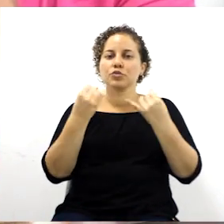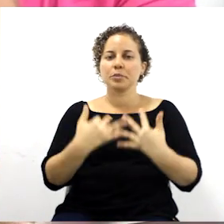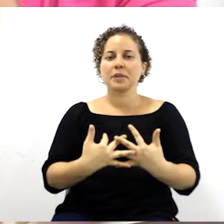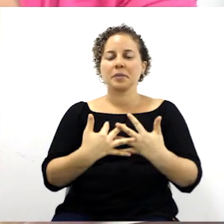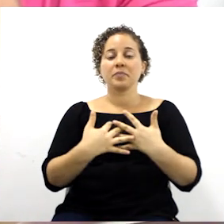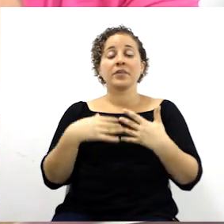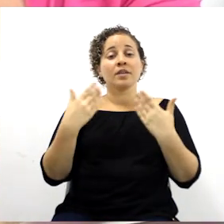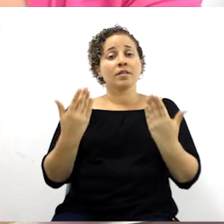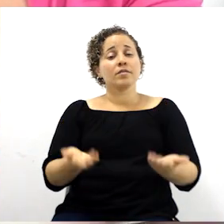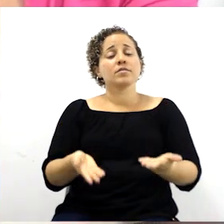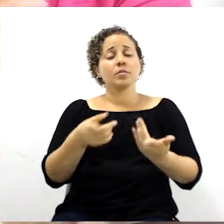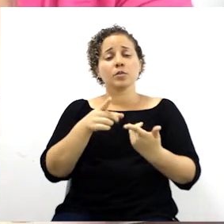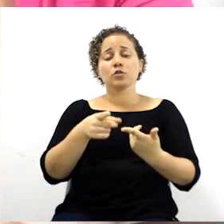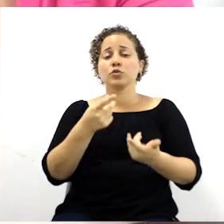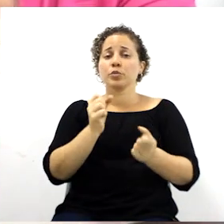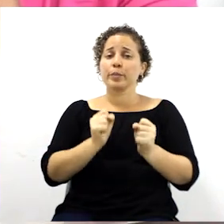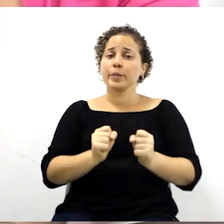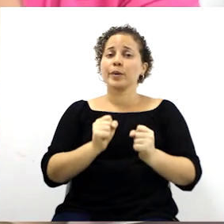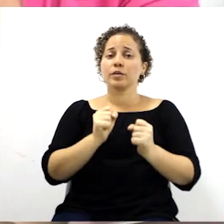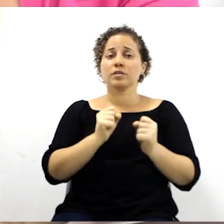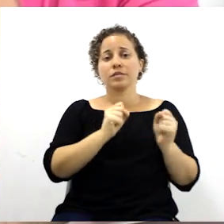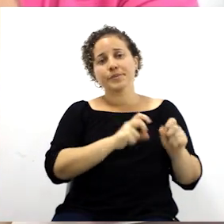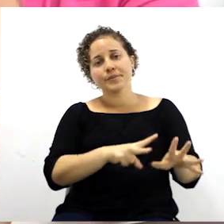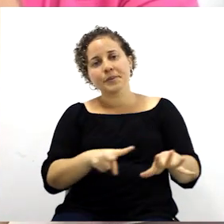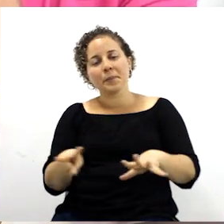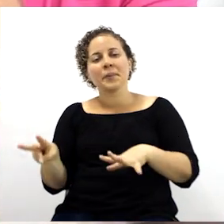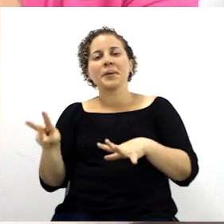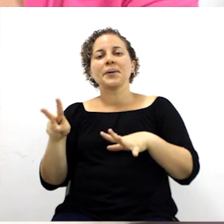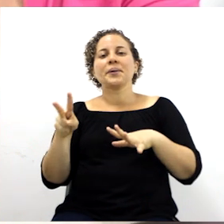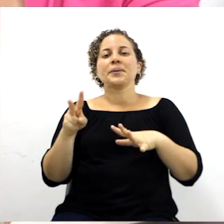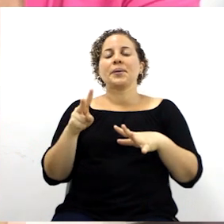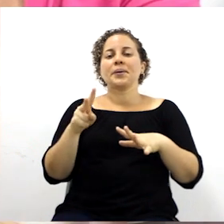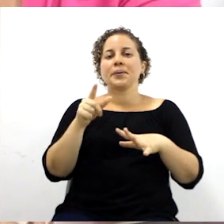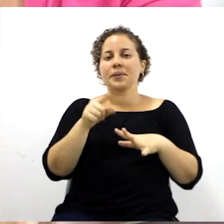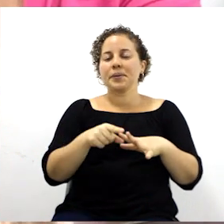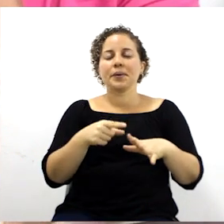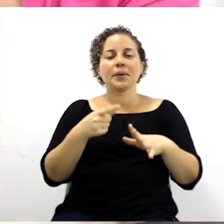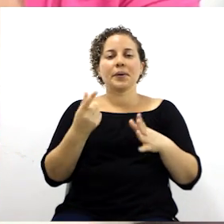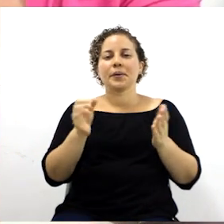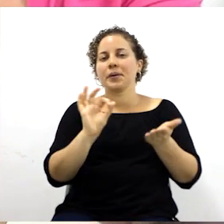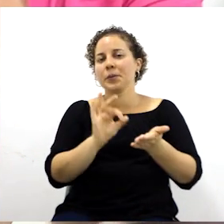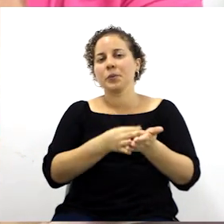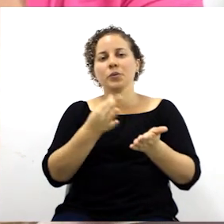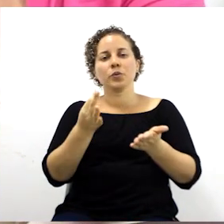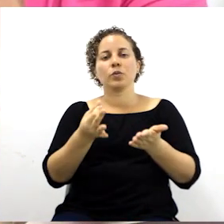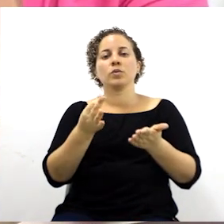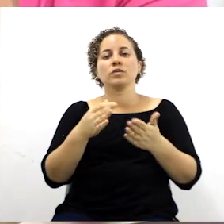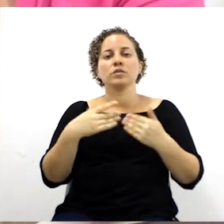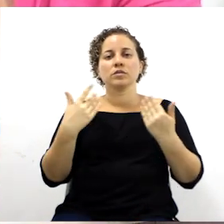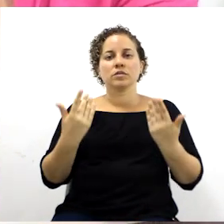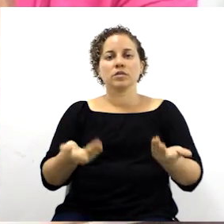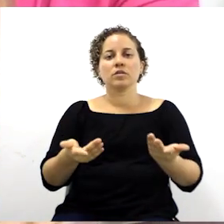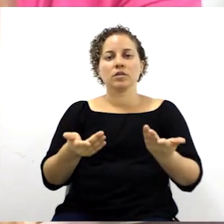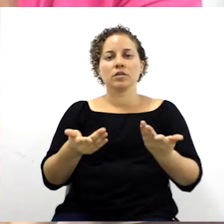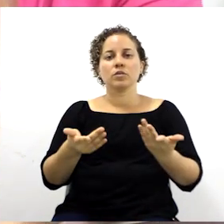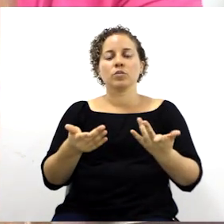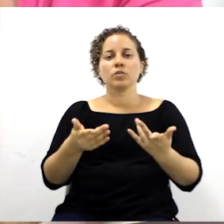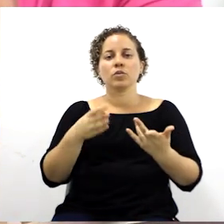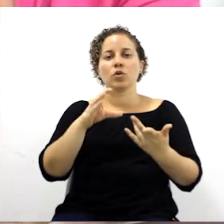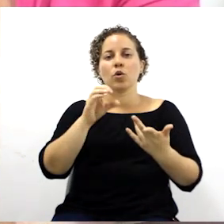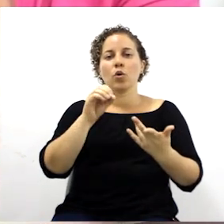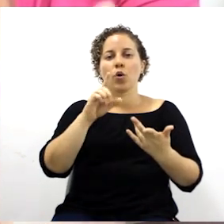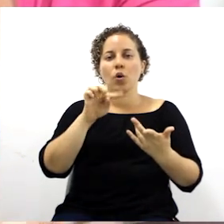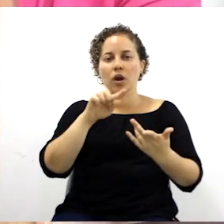repente, isso pode servir porque, de repente, é a semana daquele autor, ou está próximo, enfim. Mas é um material que pode fazer com que a sua